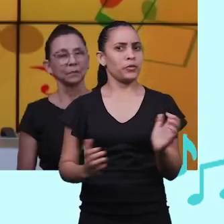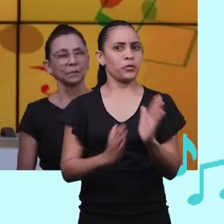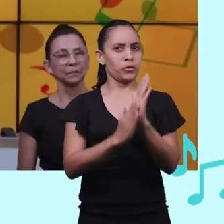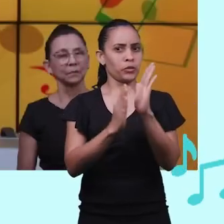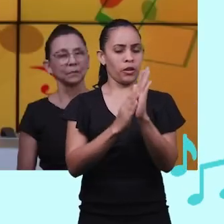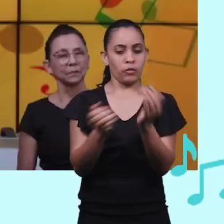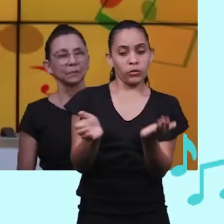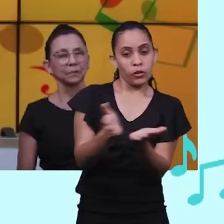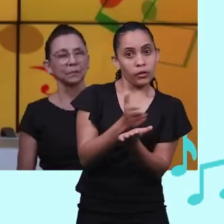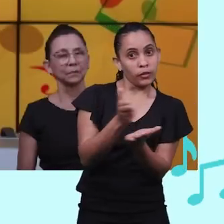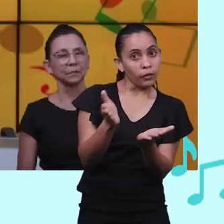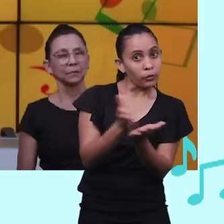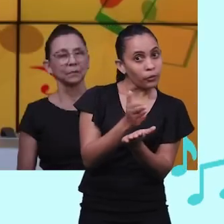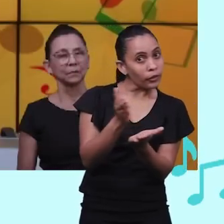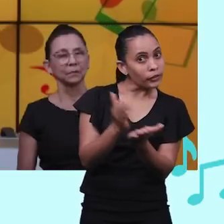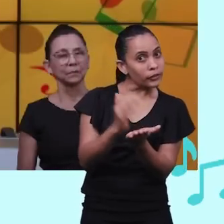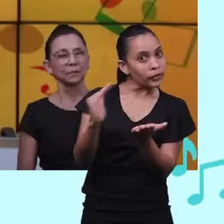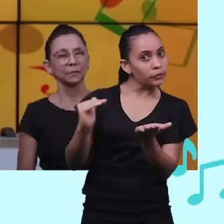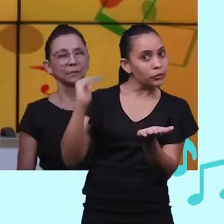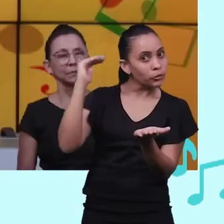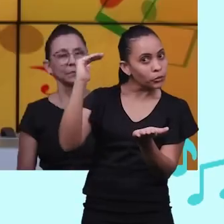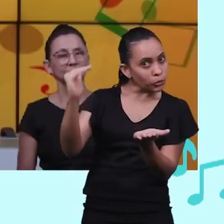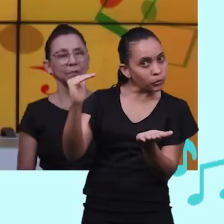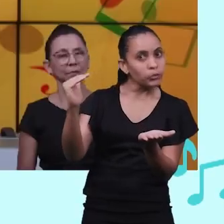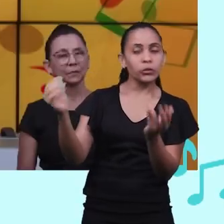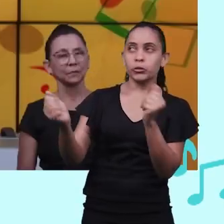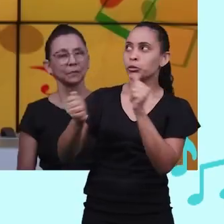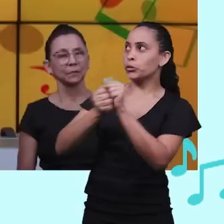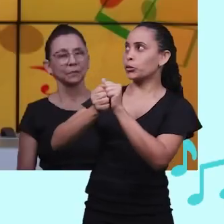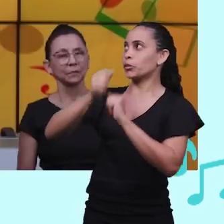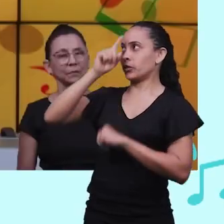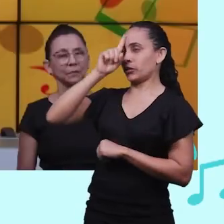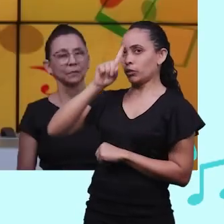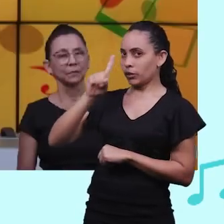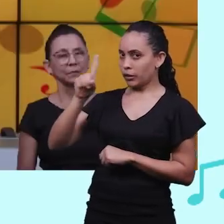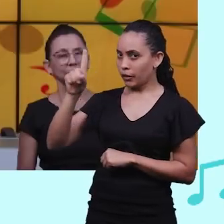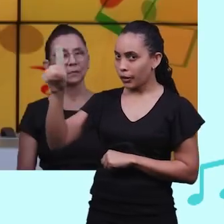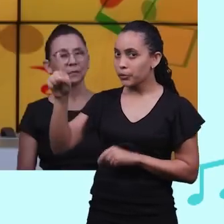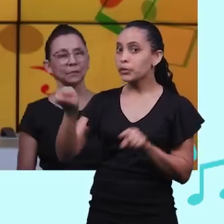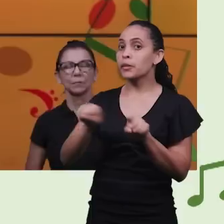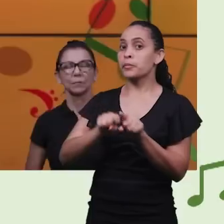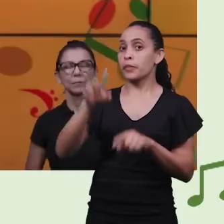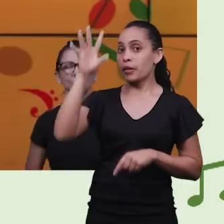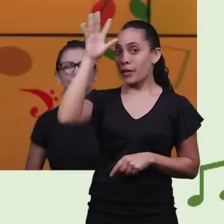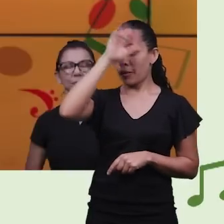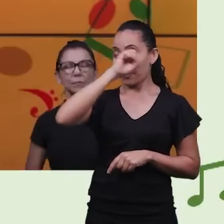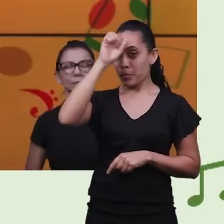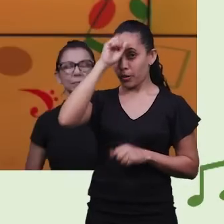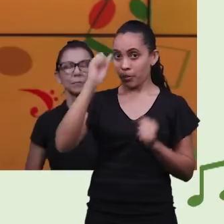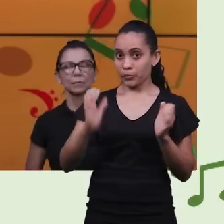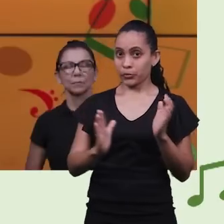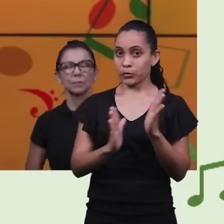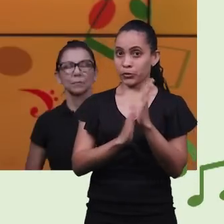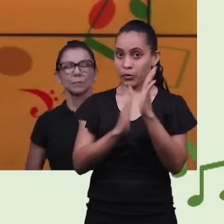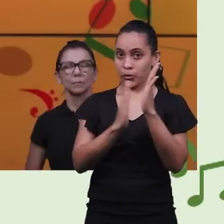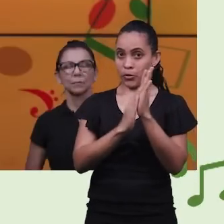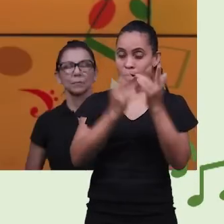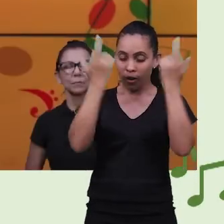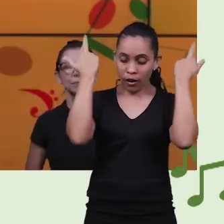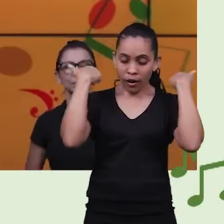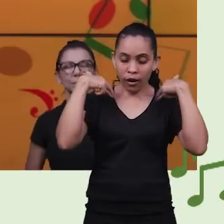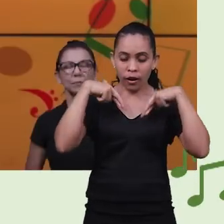louvor da coletânea de adultos ao lado de Deus. Aprendemos também o